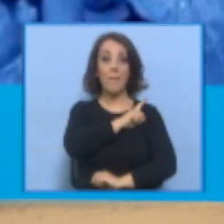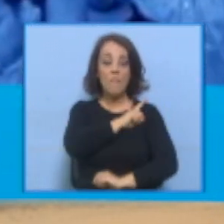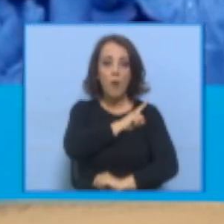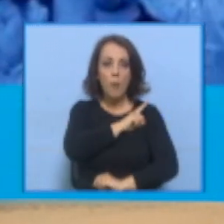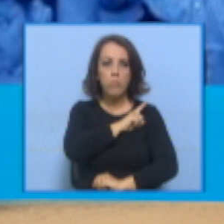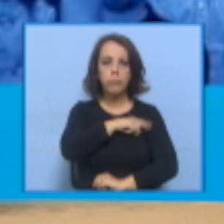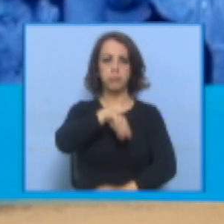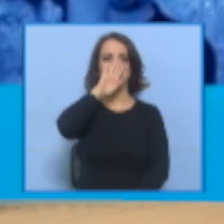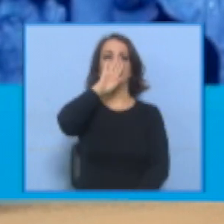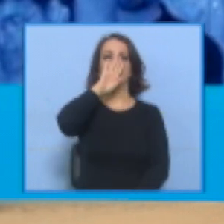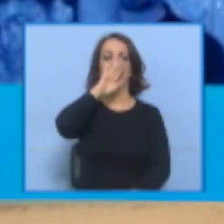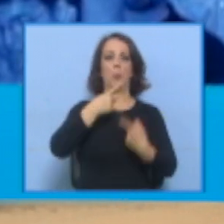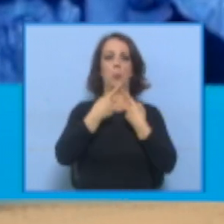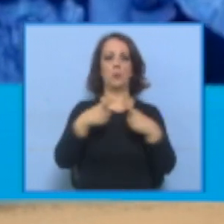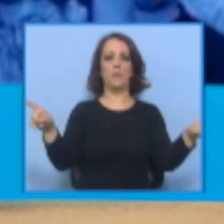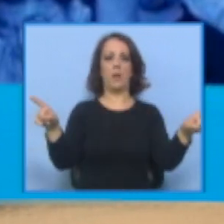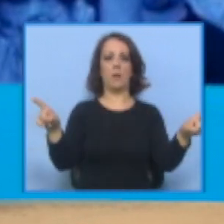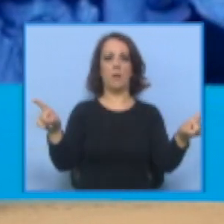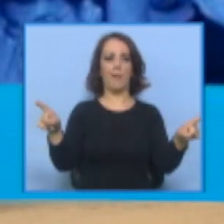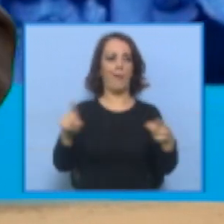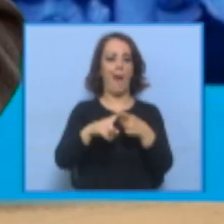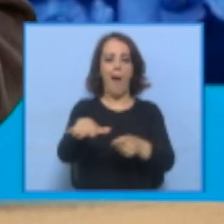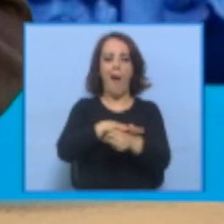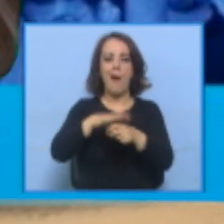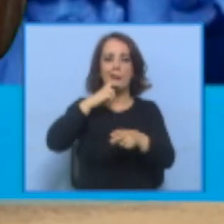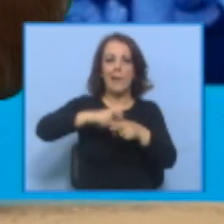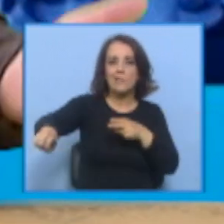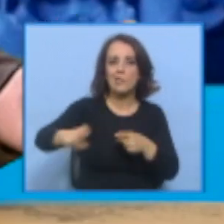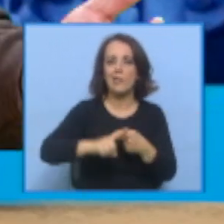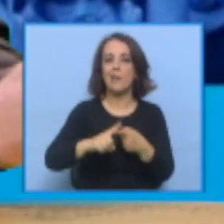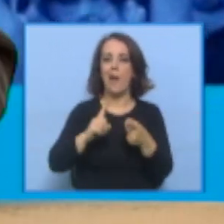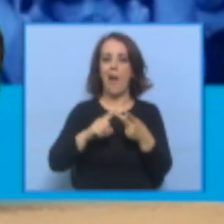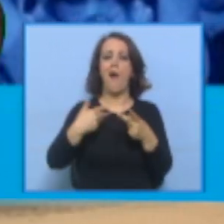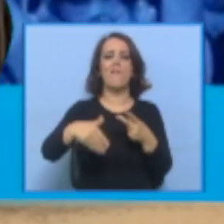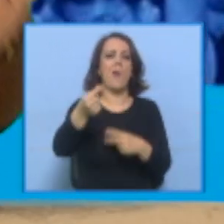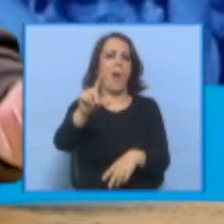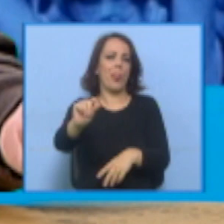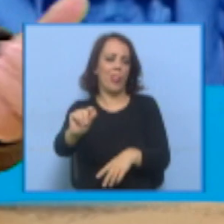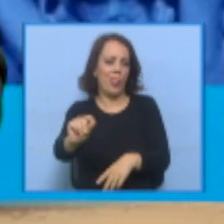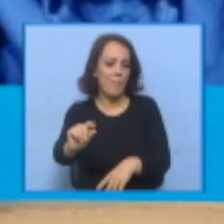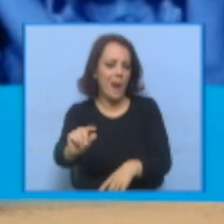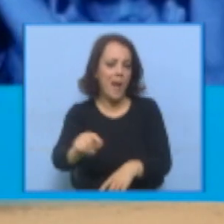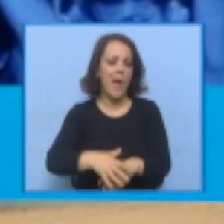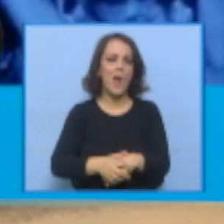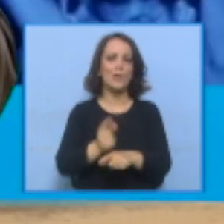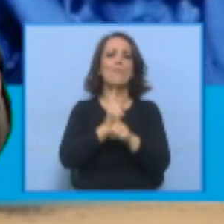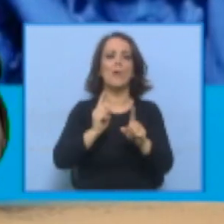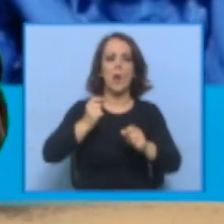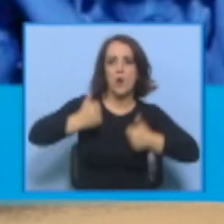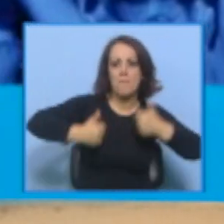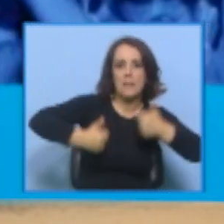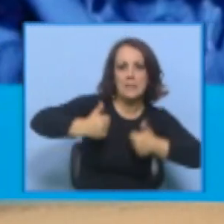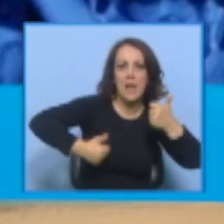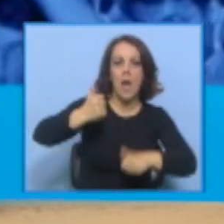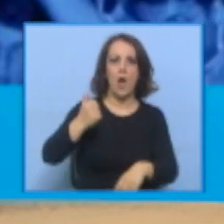o contrário. Acontece com a energia, que isto vai ser muito mais barato, porque vai haver competição, vai haver muito mais